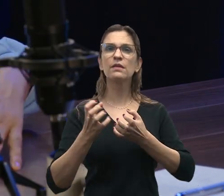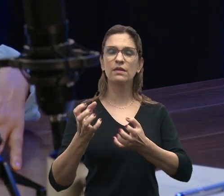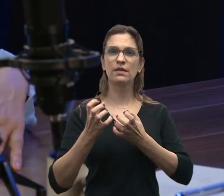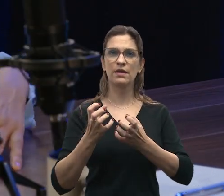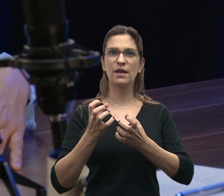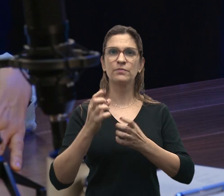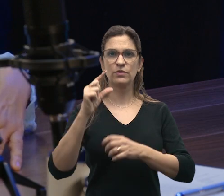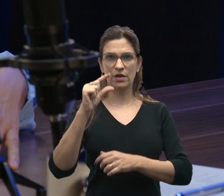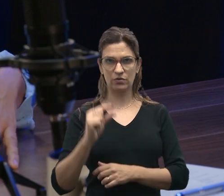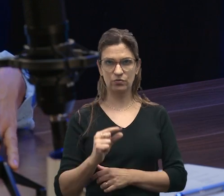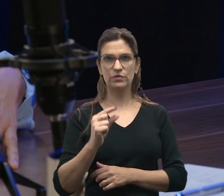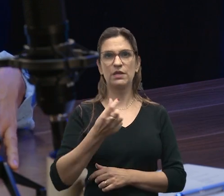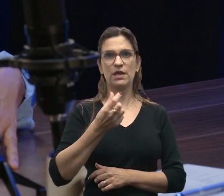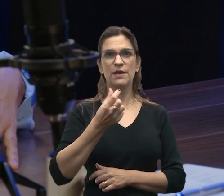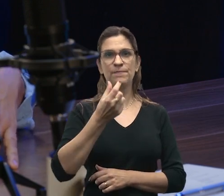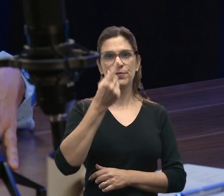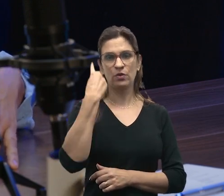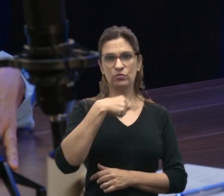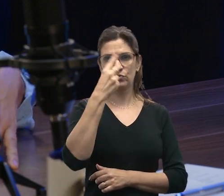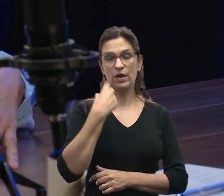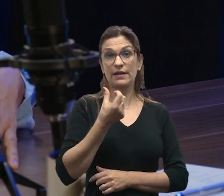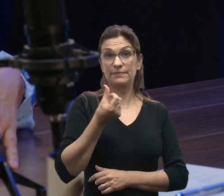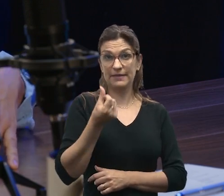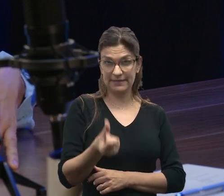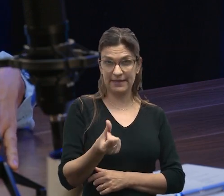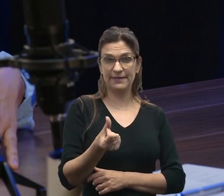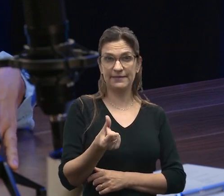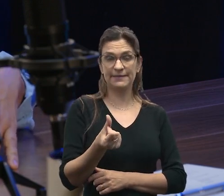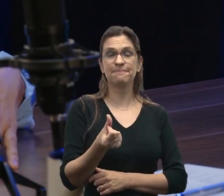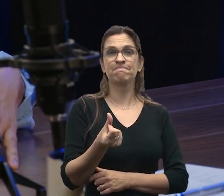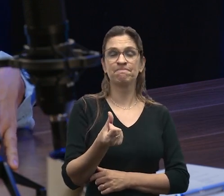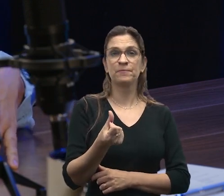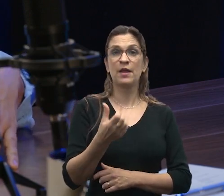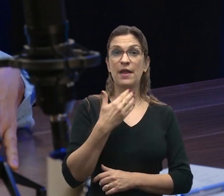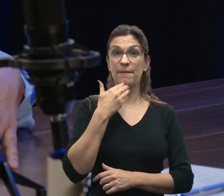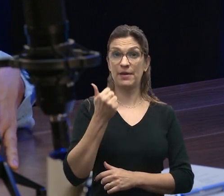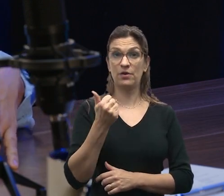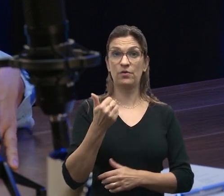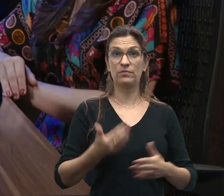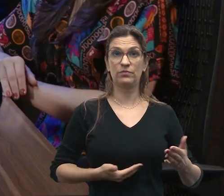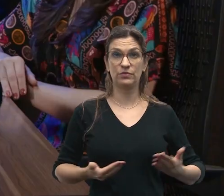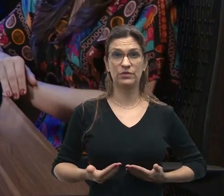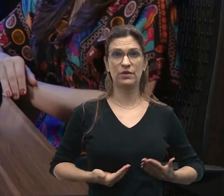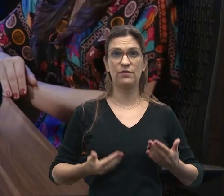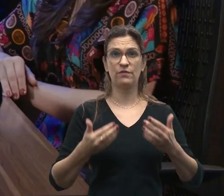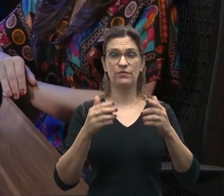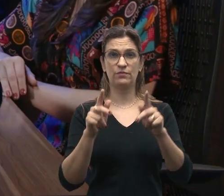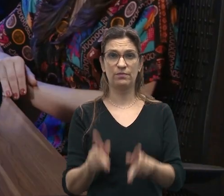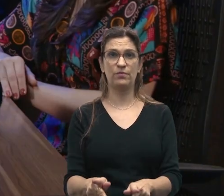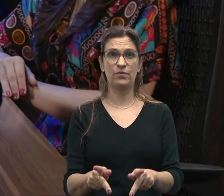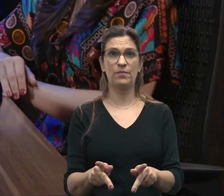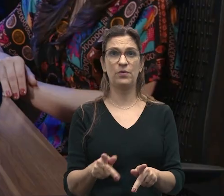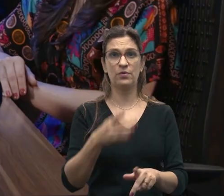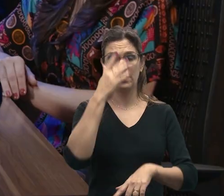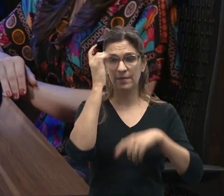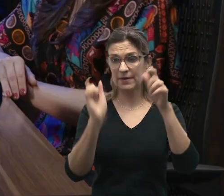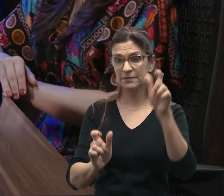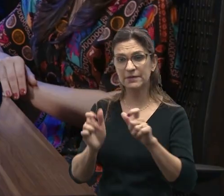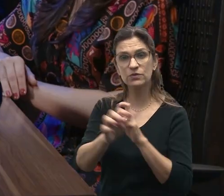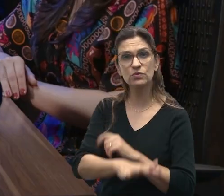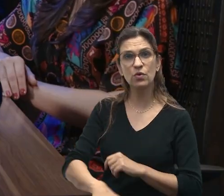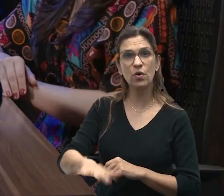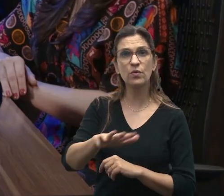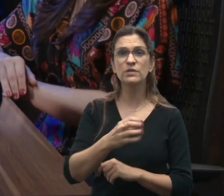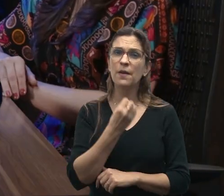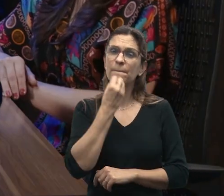para 6 horas corridas. É melhor para o serviço público, é melhor para o cidadão que utiliza o nosso serviço público, mas é muito bom